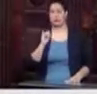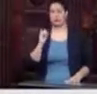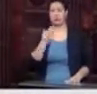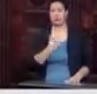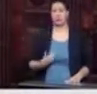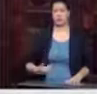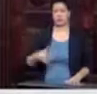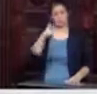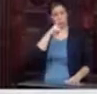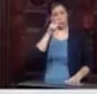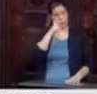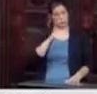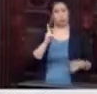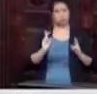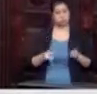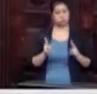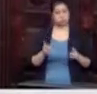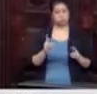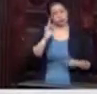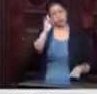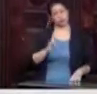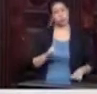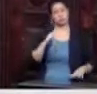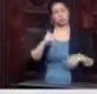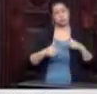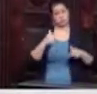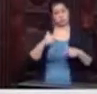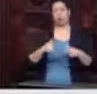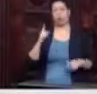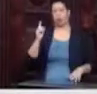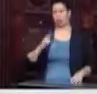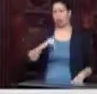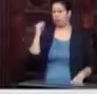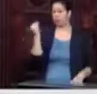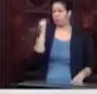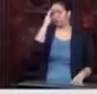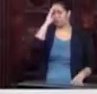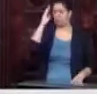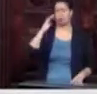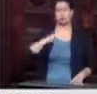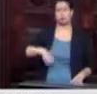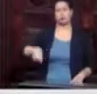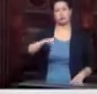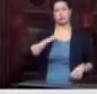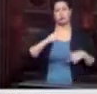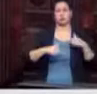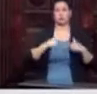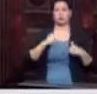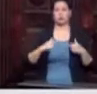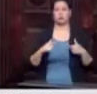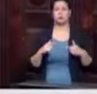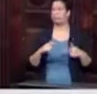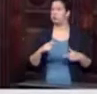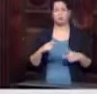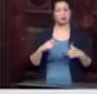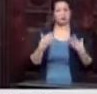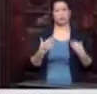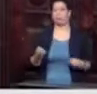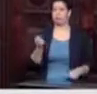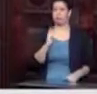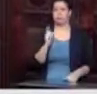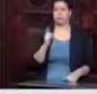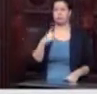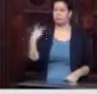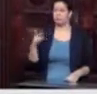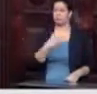na retirada dos direitos dos trabalhadores, é fundamental que os trabalhadores tomem as ruas para não permitir que